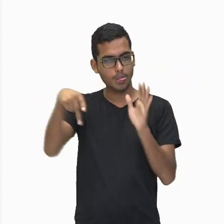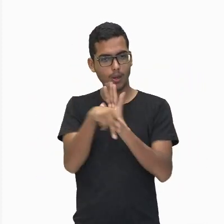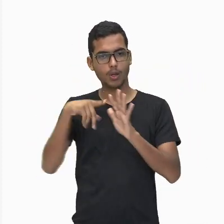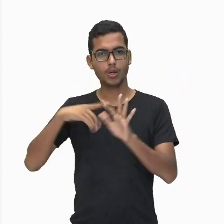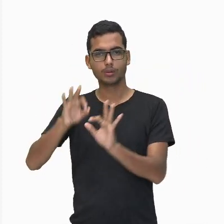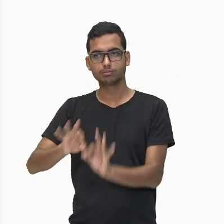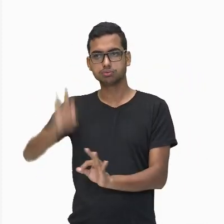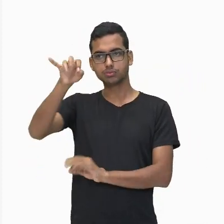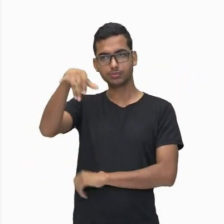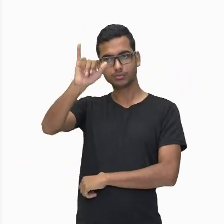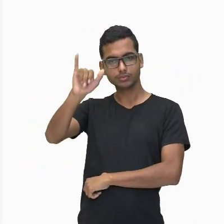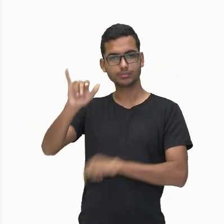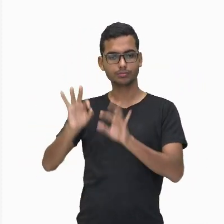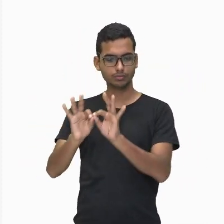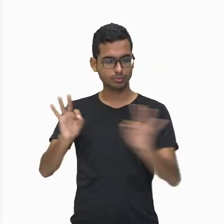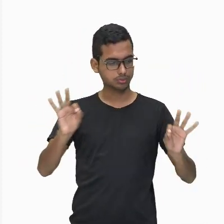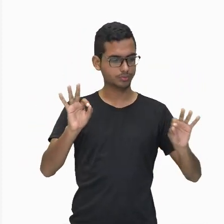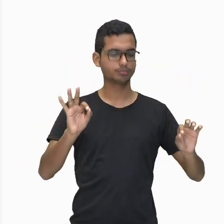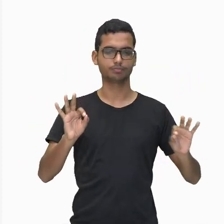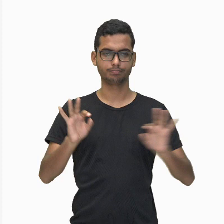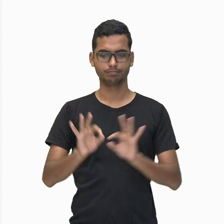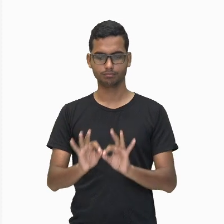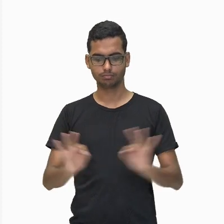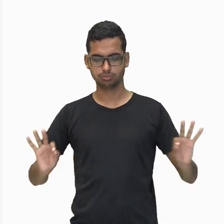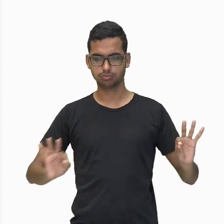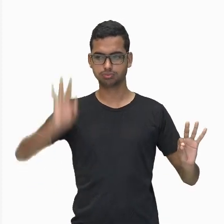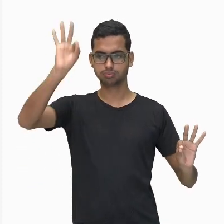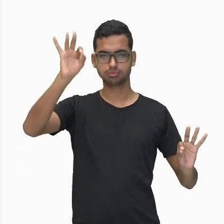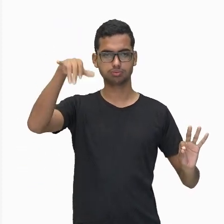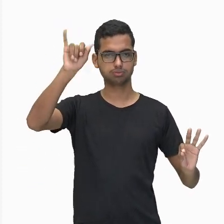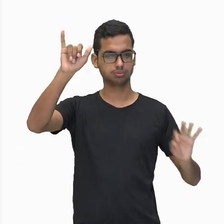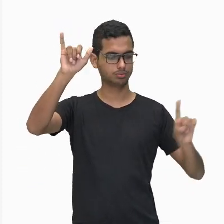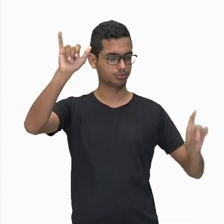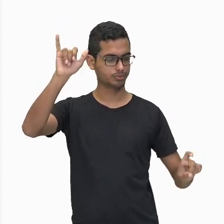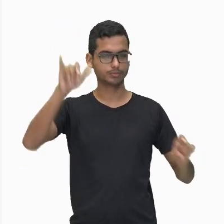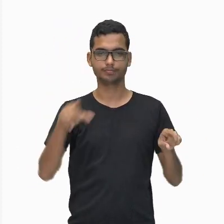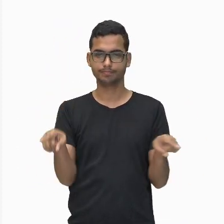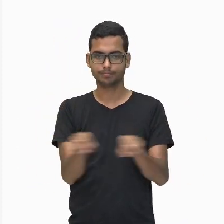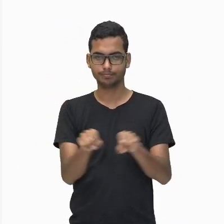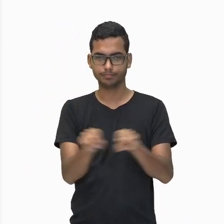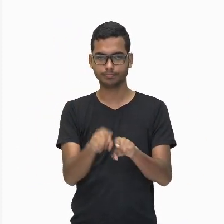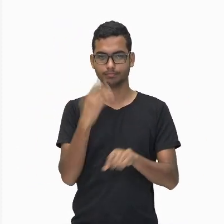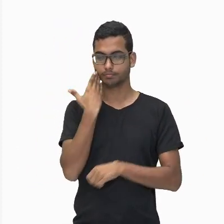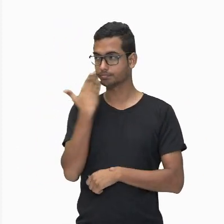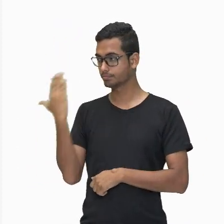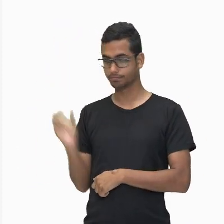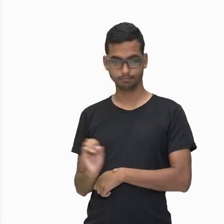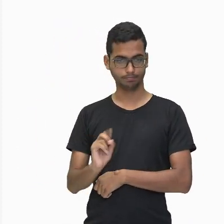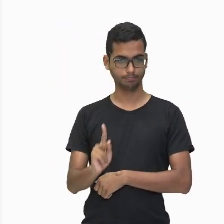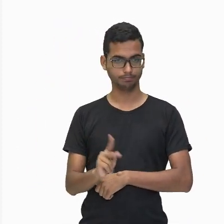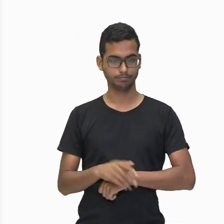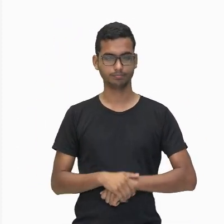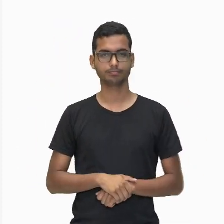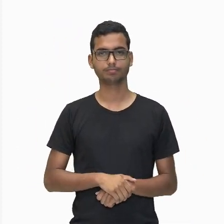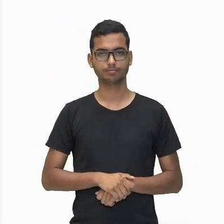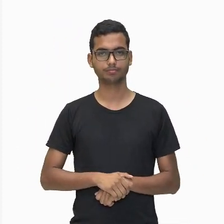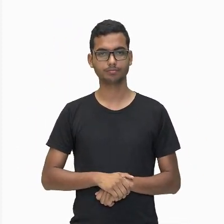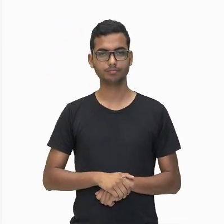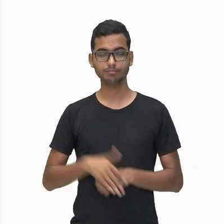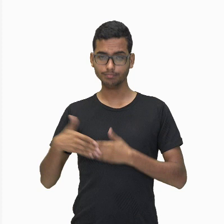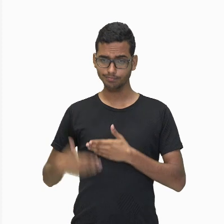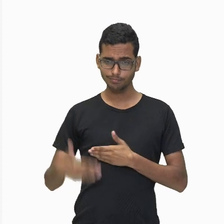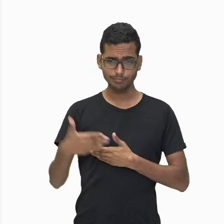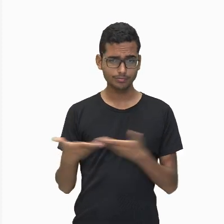tá? É lógico, nós vimos também aqui a fórmula, que calcula a distância, mas para início